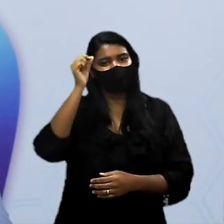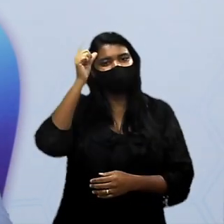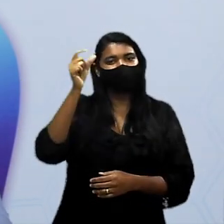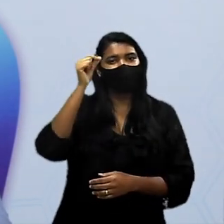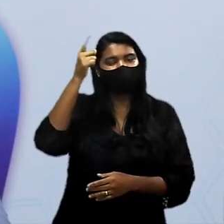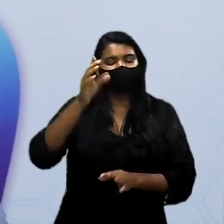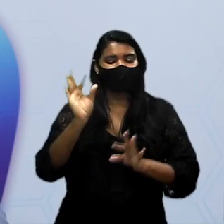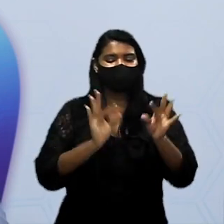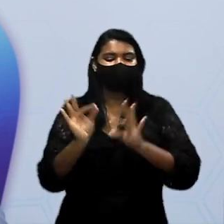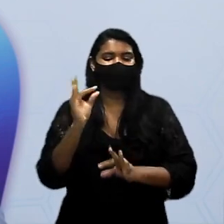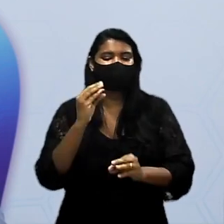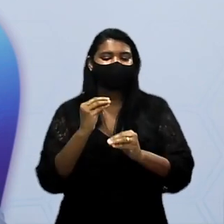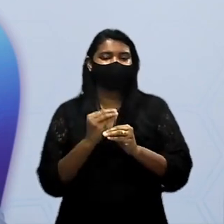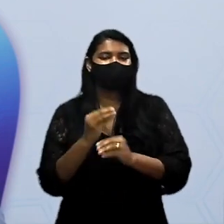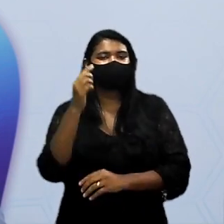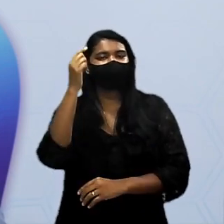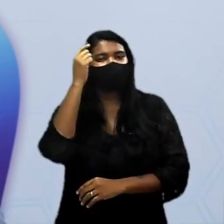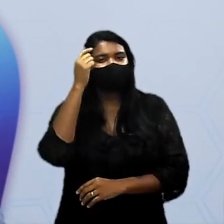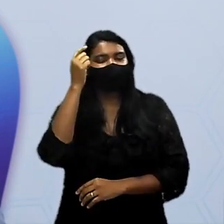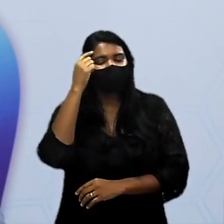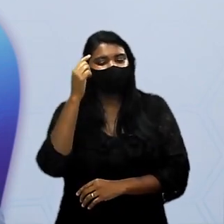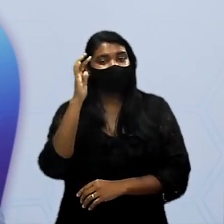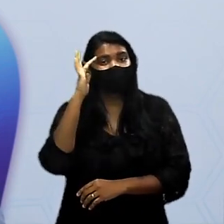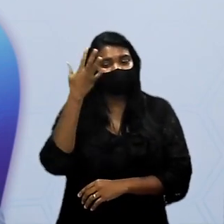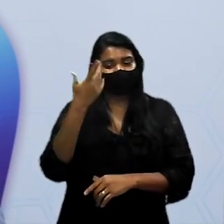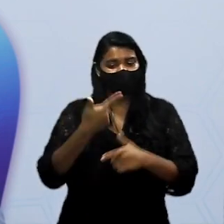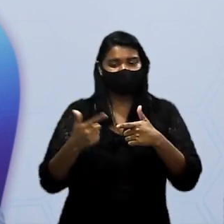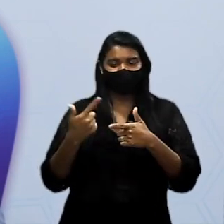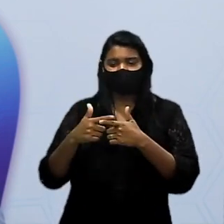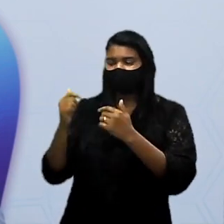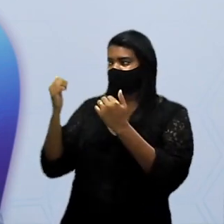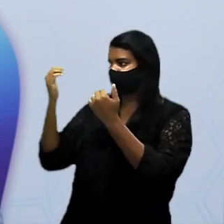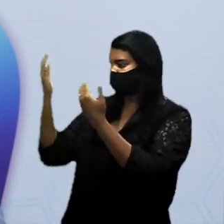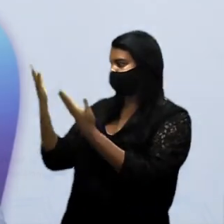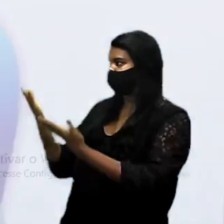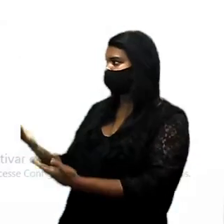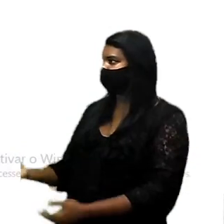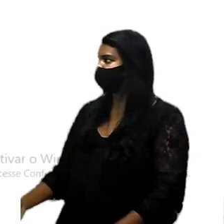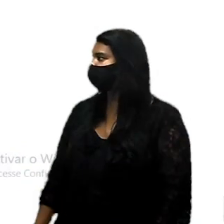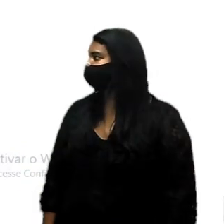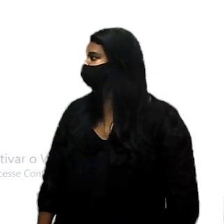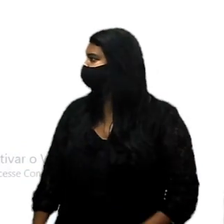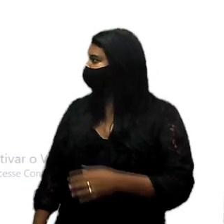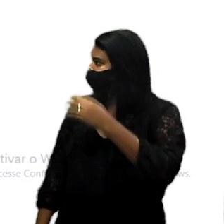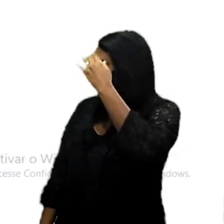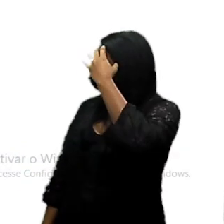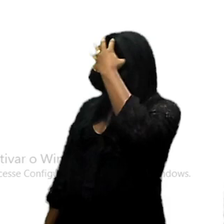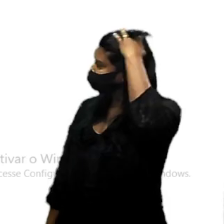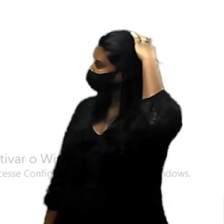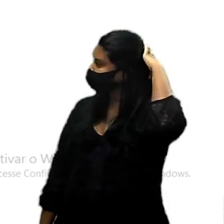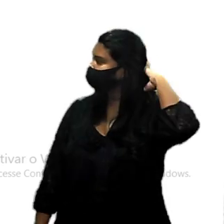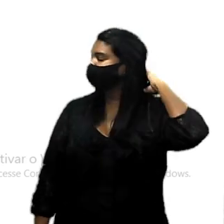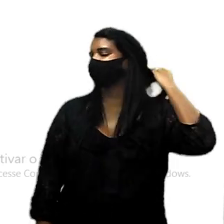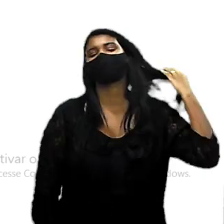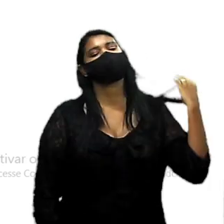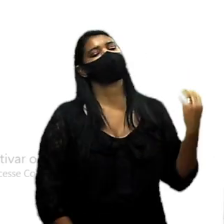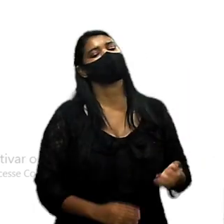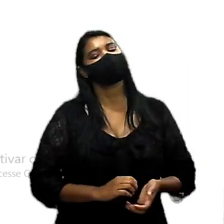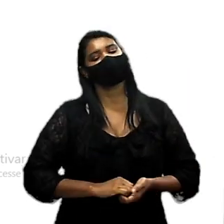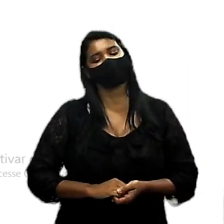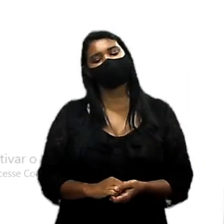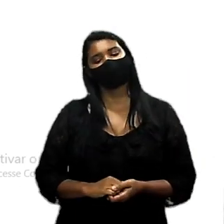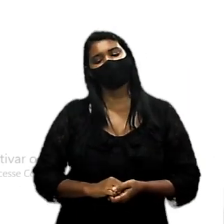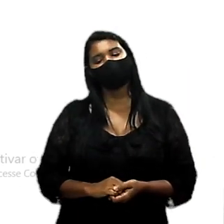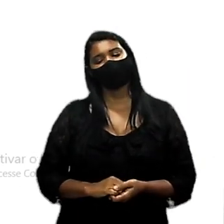novas formas de pensar e de resolver problemas, tá? Então, ó, alguns paradigmas, né?